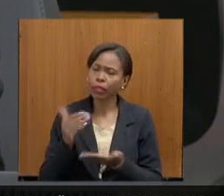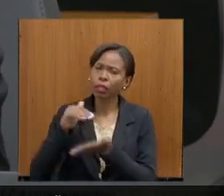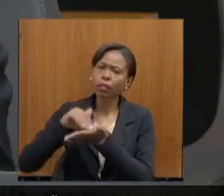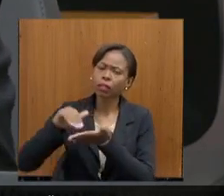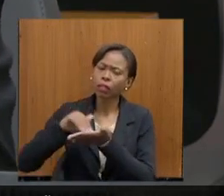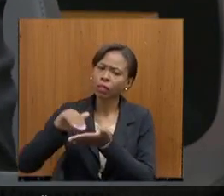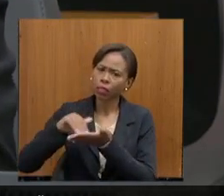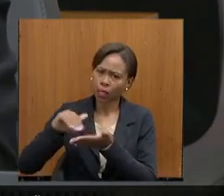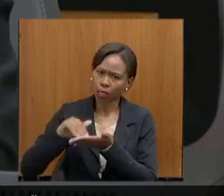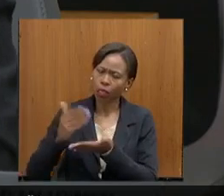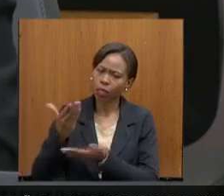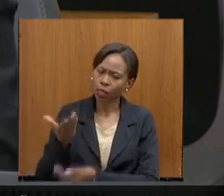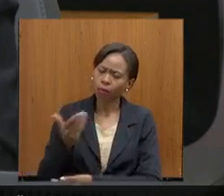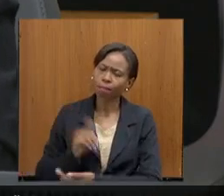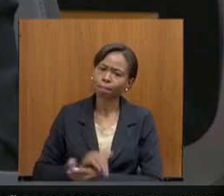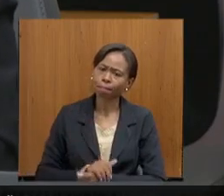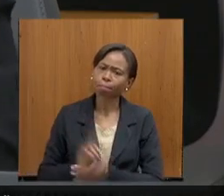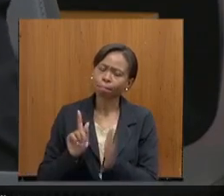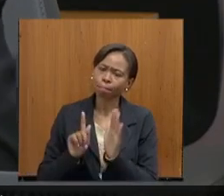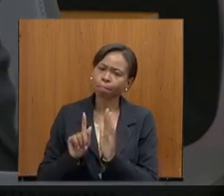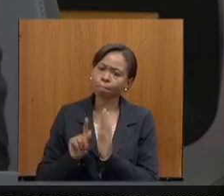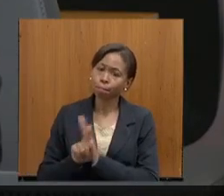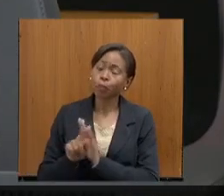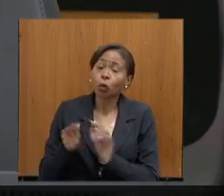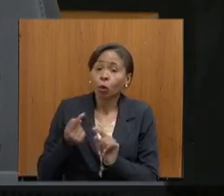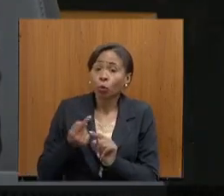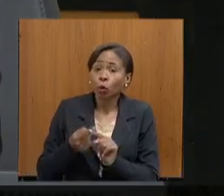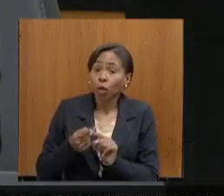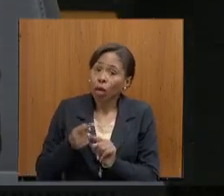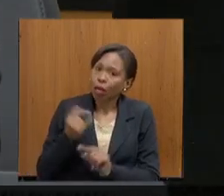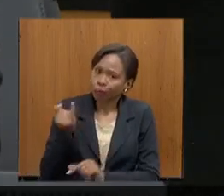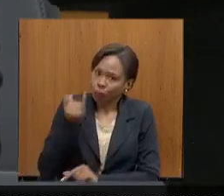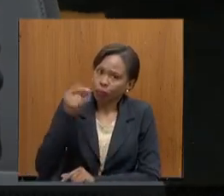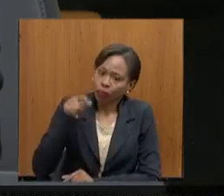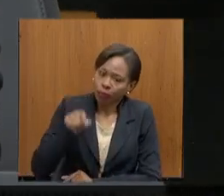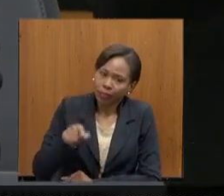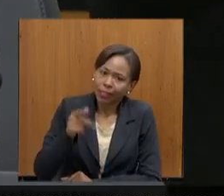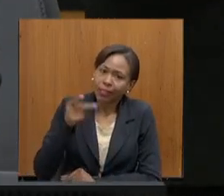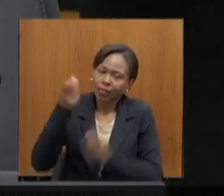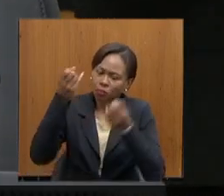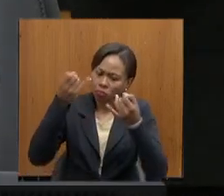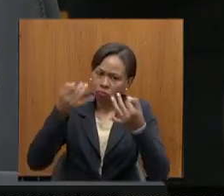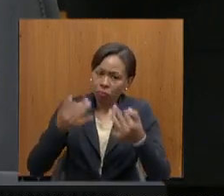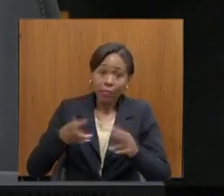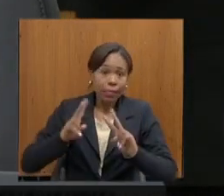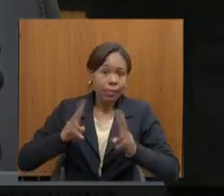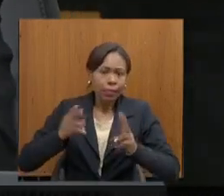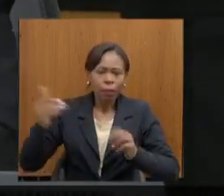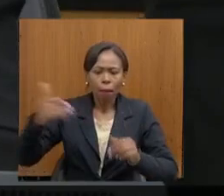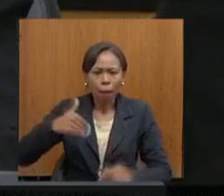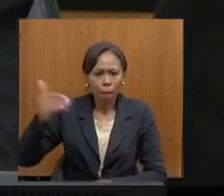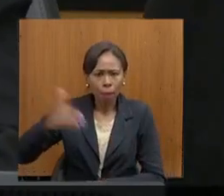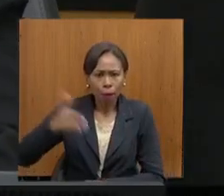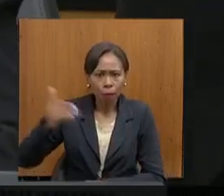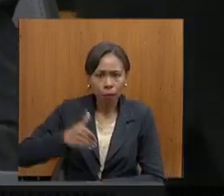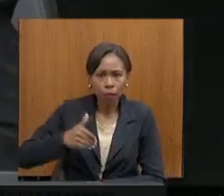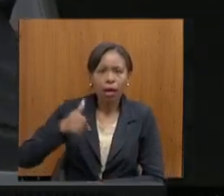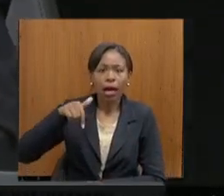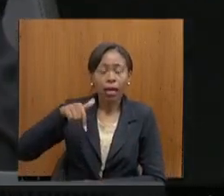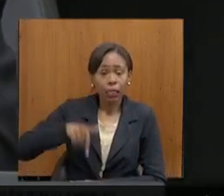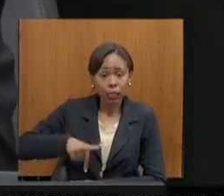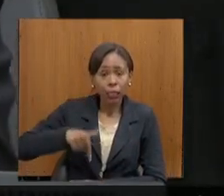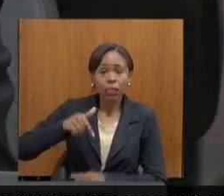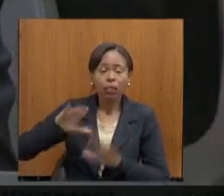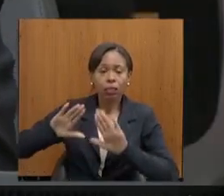Fernando passalio que vale a pena ouvir vossa excelência todas as vezes que está esteve na Assembleia